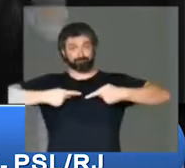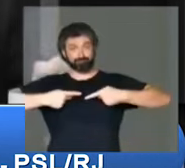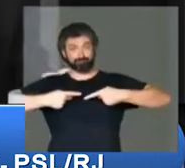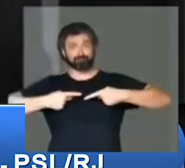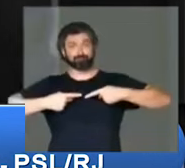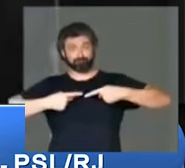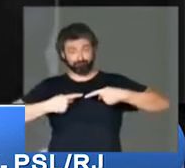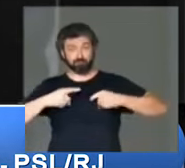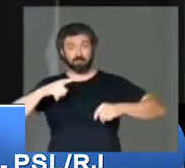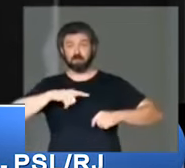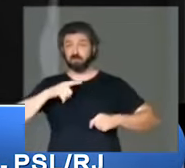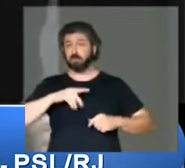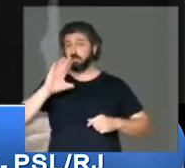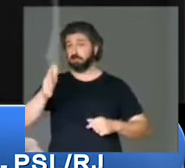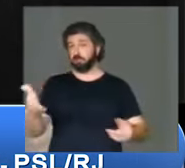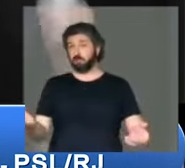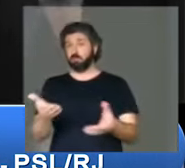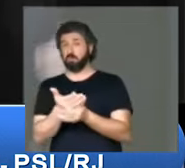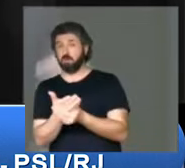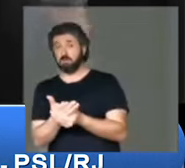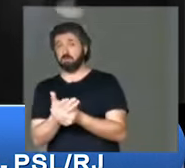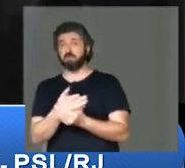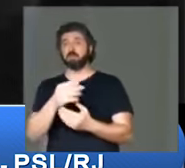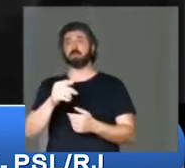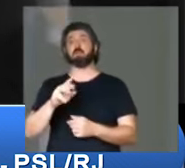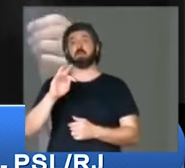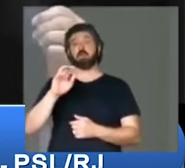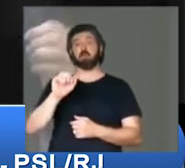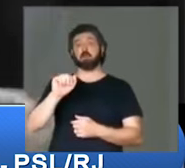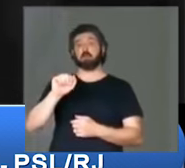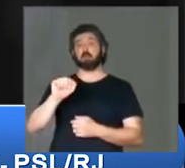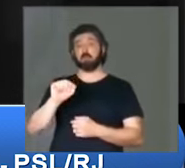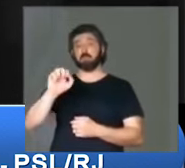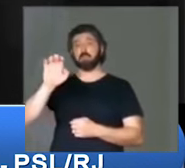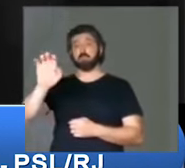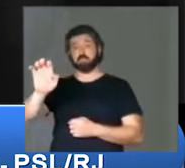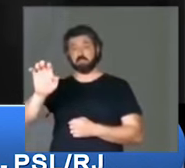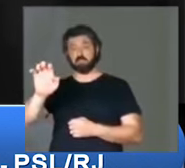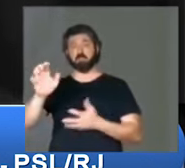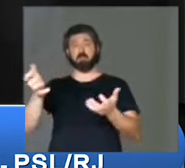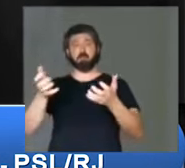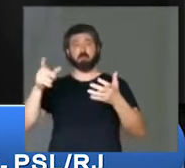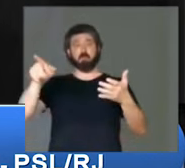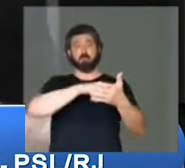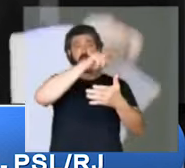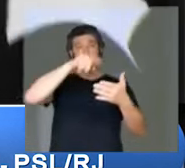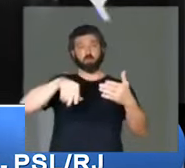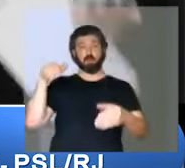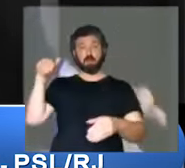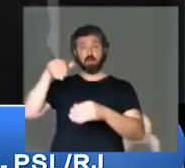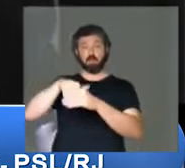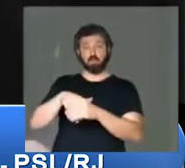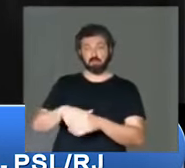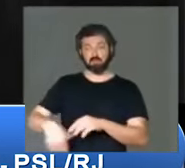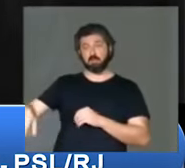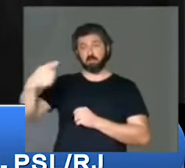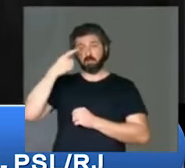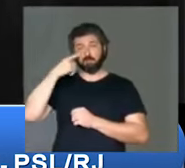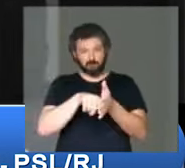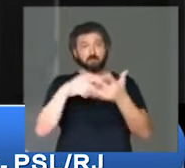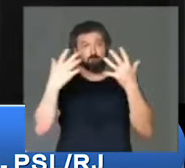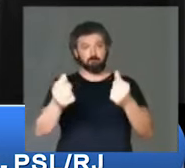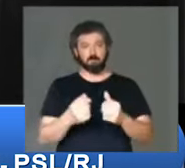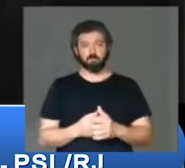massa. Já existe um processo lá no TSE pela anulação das eleições e pela fraude